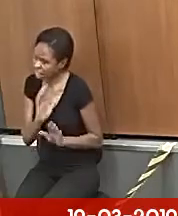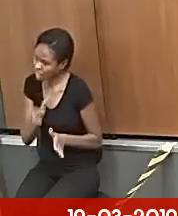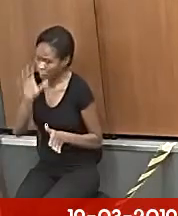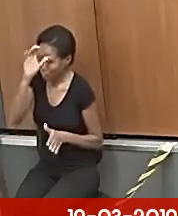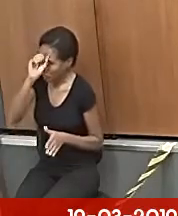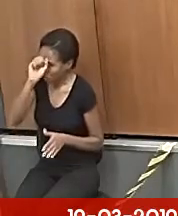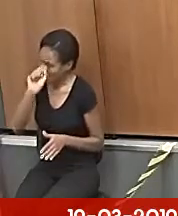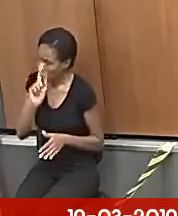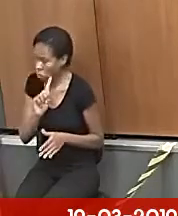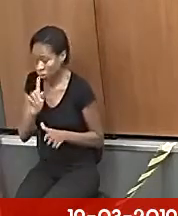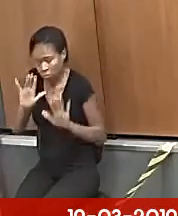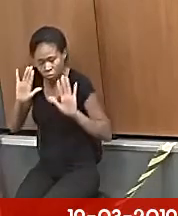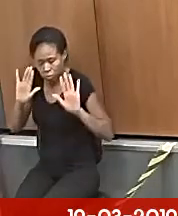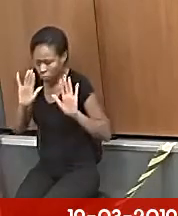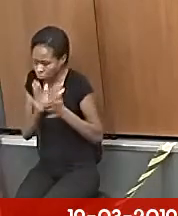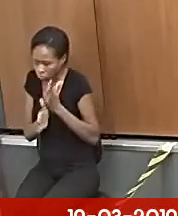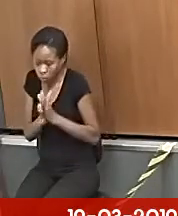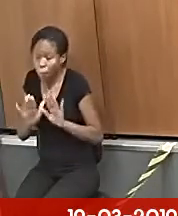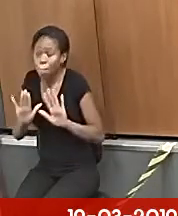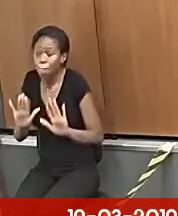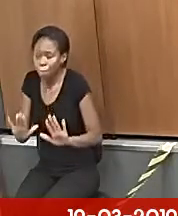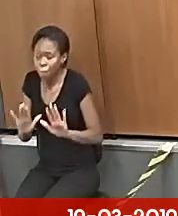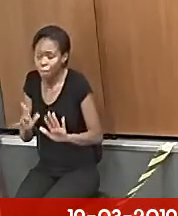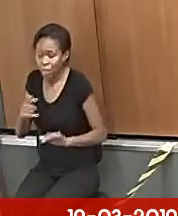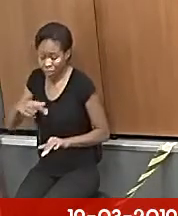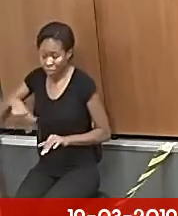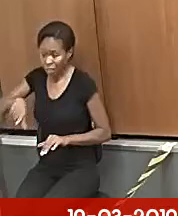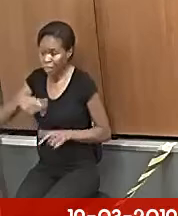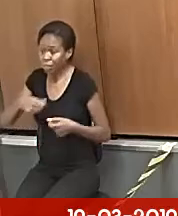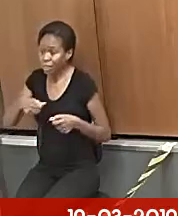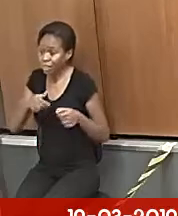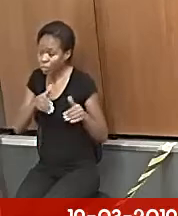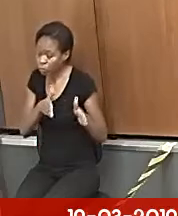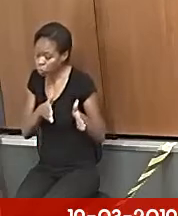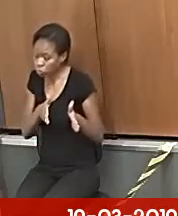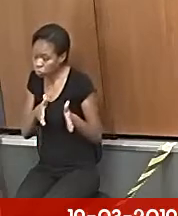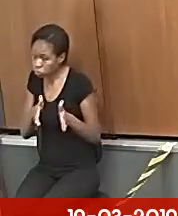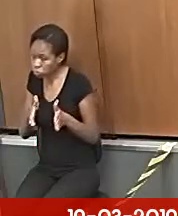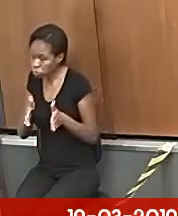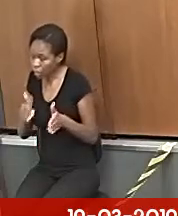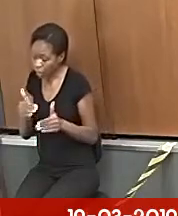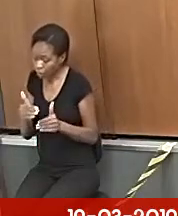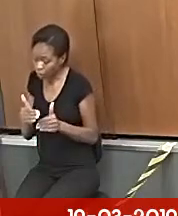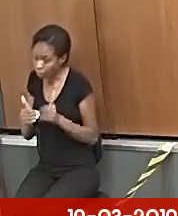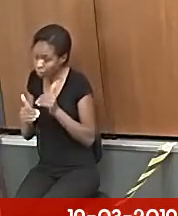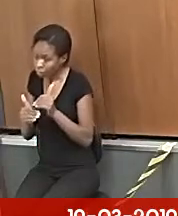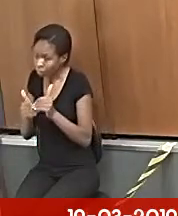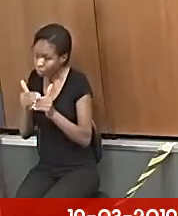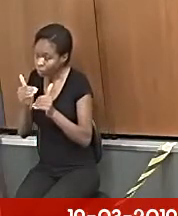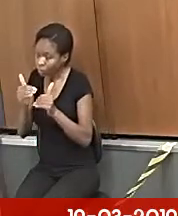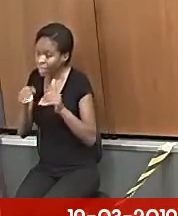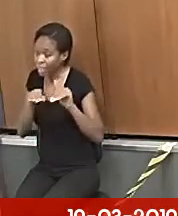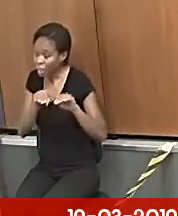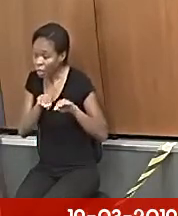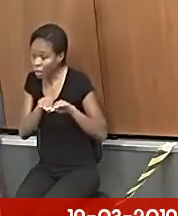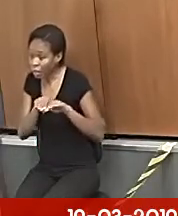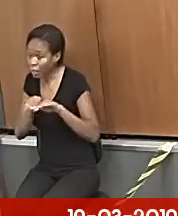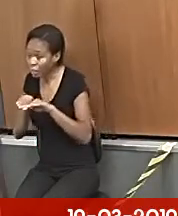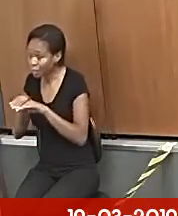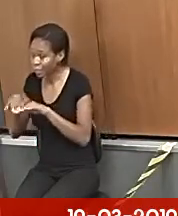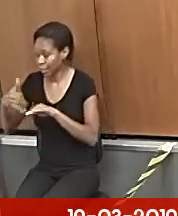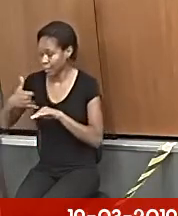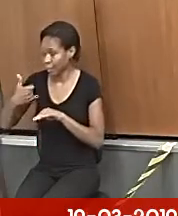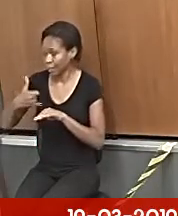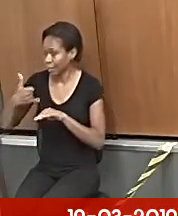metodologia eles precisam passar por outras vivências naturais na faixa etária deles que jovens